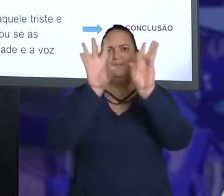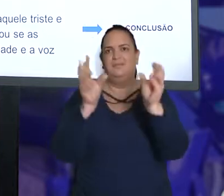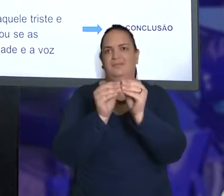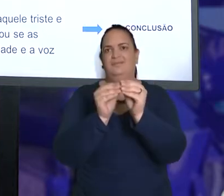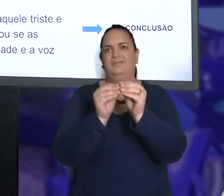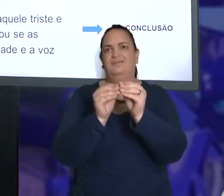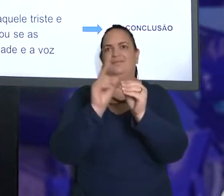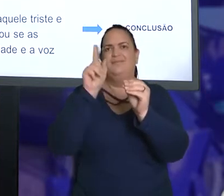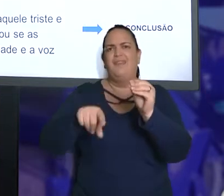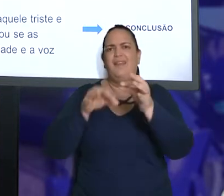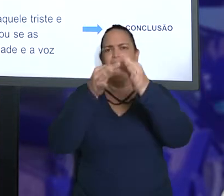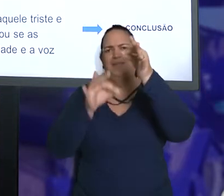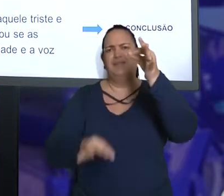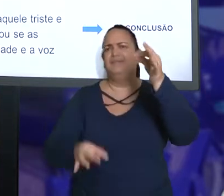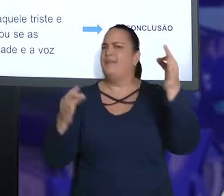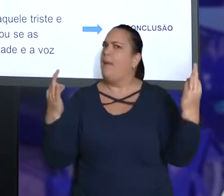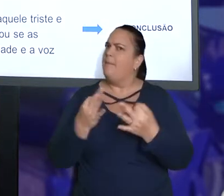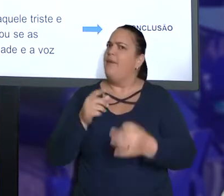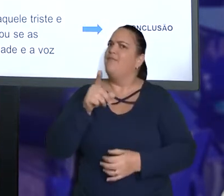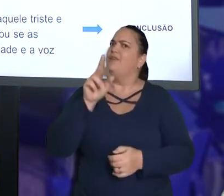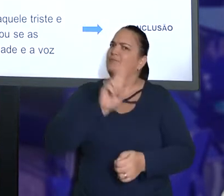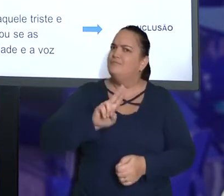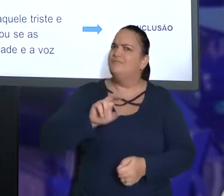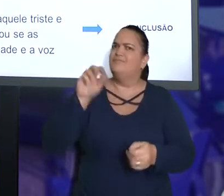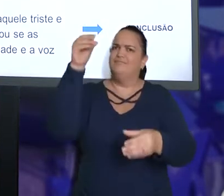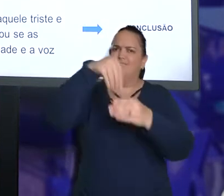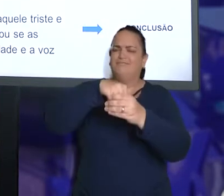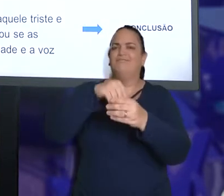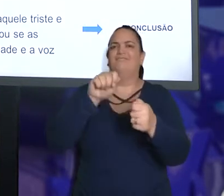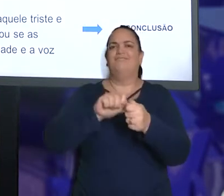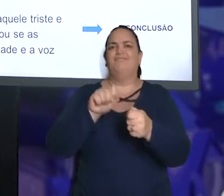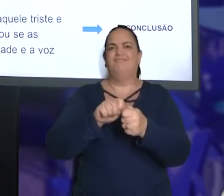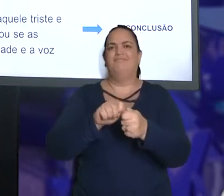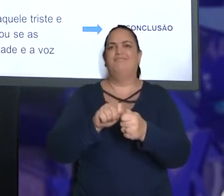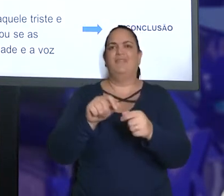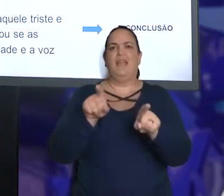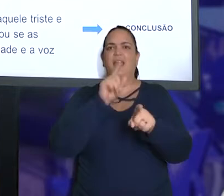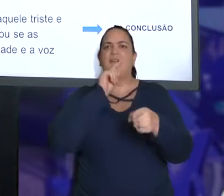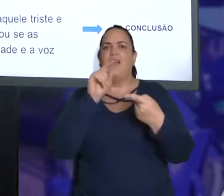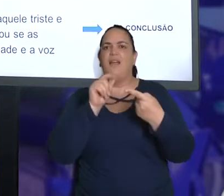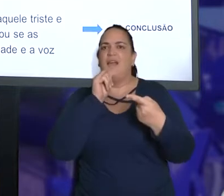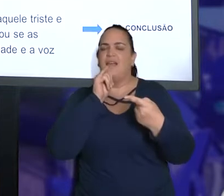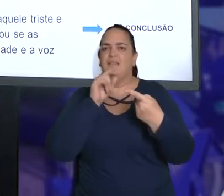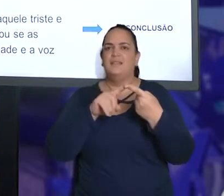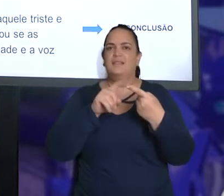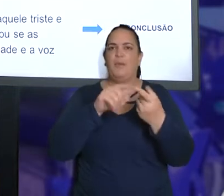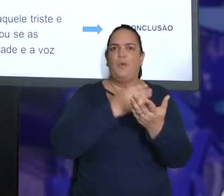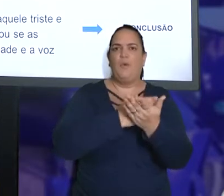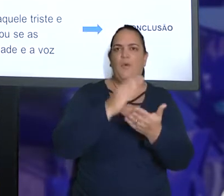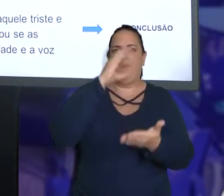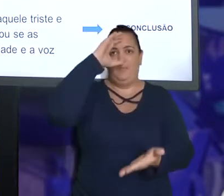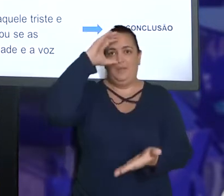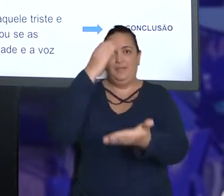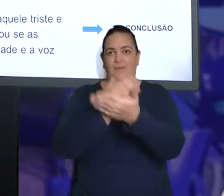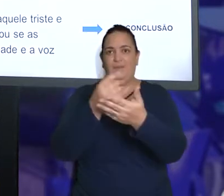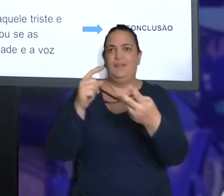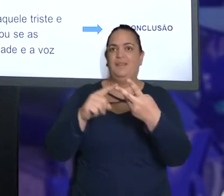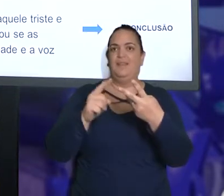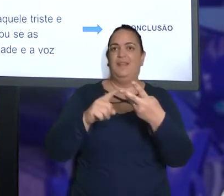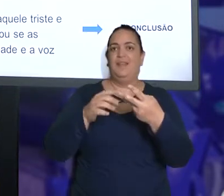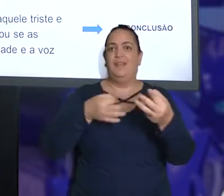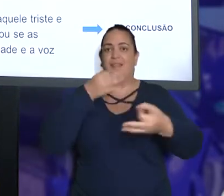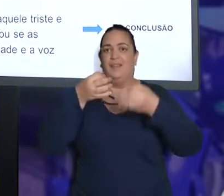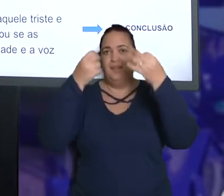estrutura é perfeita para você seguir. Você começa com a tese, apresenta argumentos, chega no final, você vai para a conclusão. E no